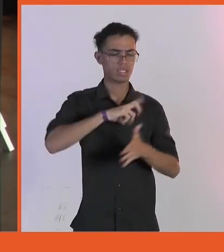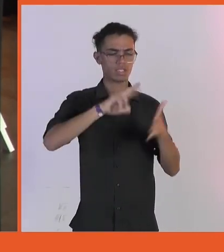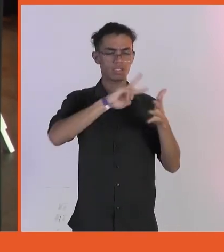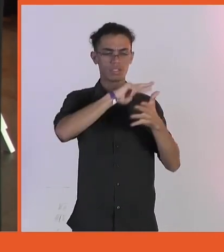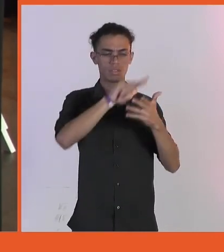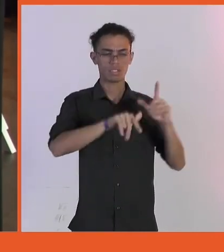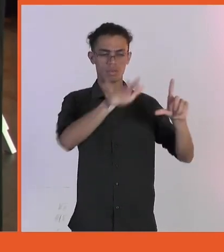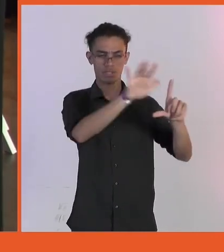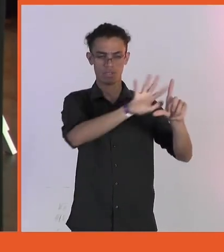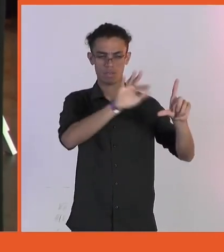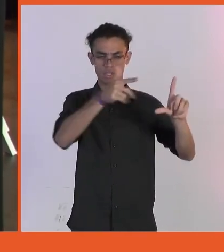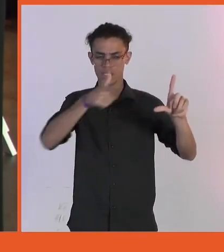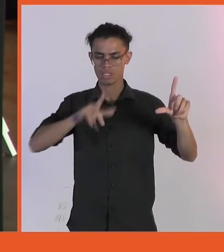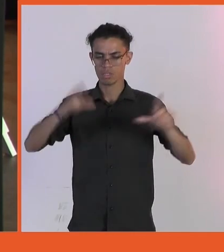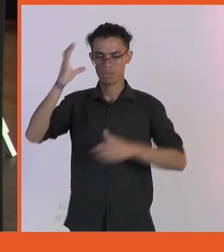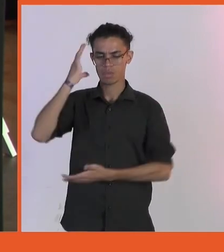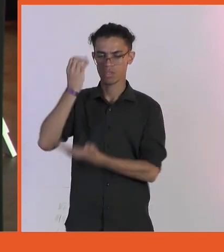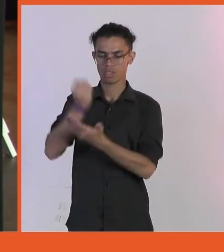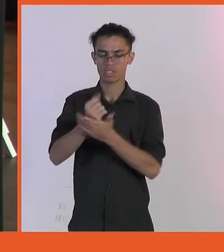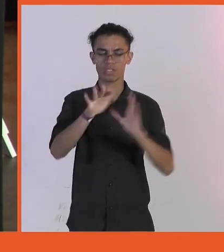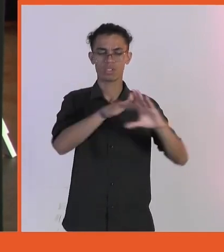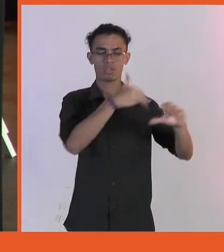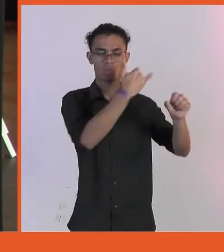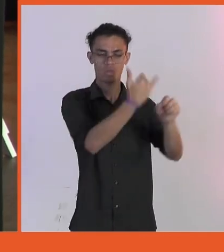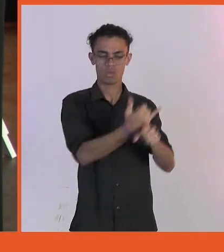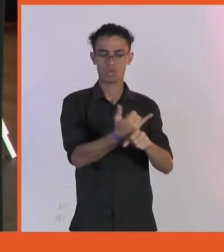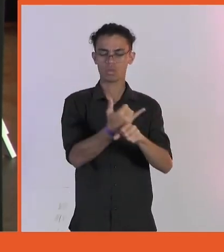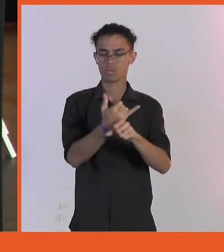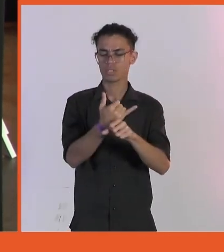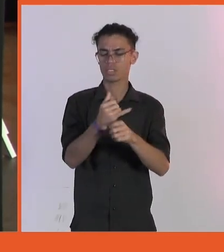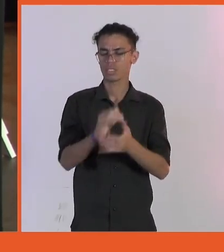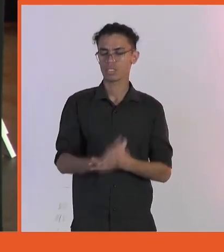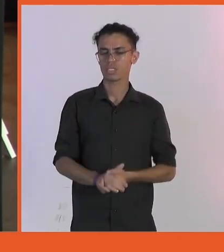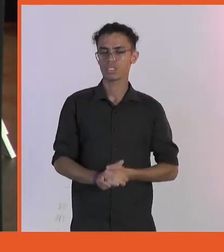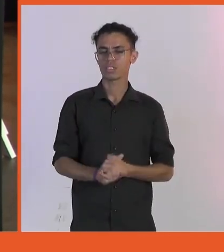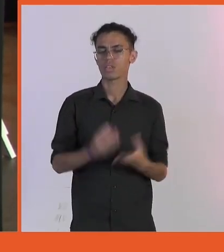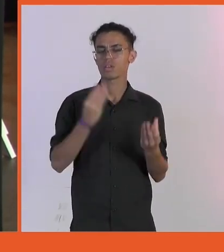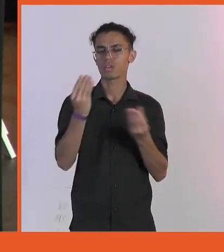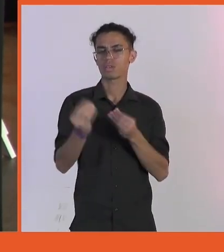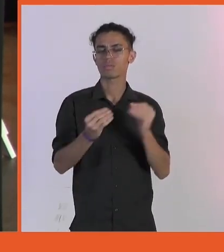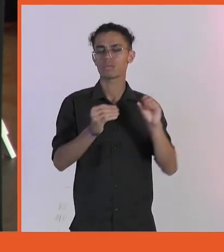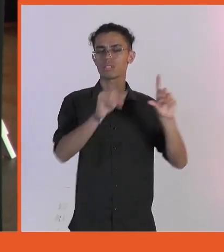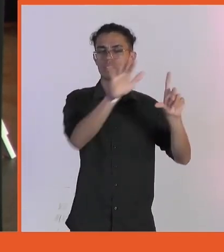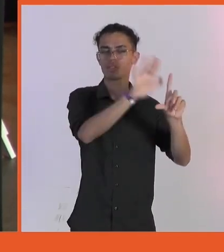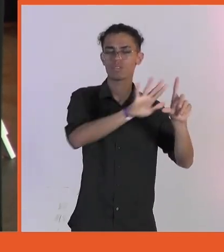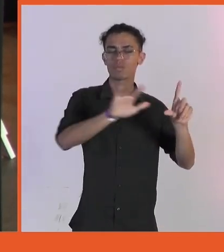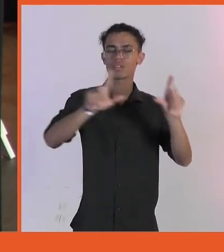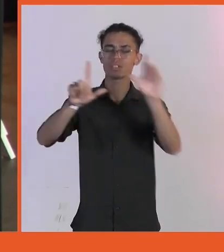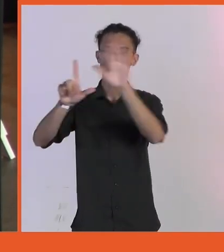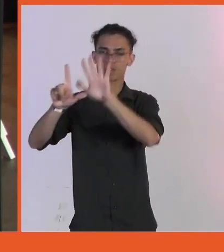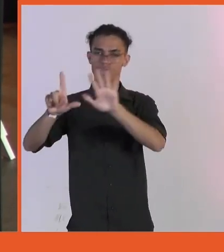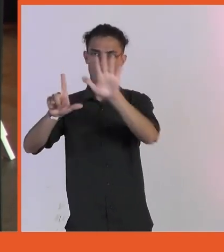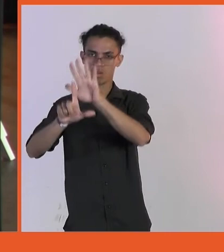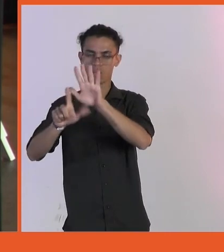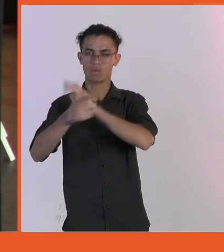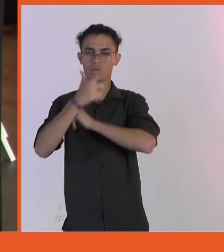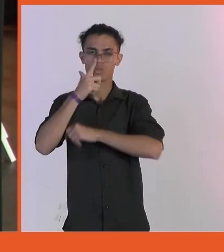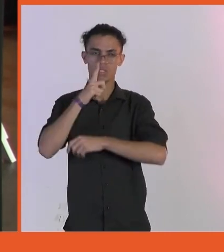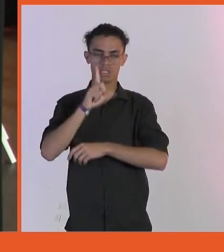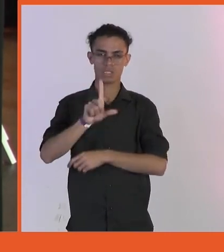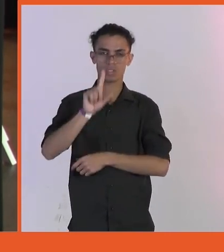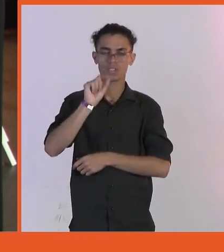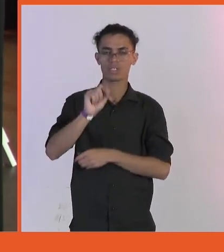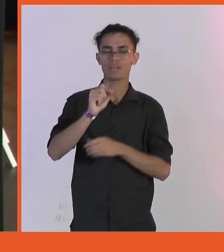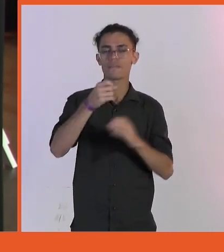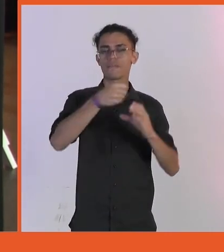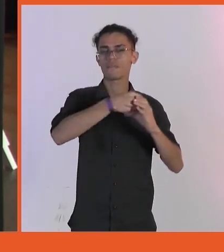plataformas onde você trabalhava, podcast, YouTube, na Twitch. Como é que era essa dinâmica para você conseguir conciliar tudo? E se